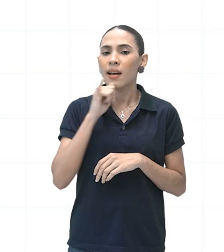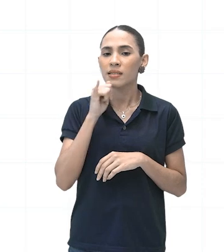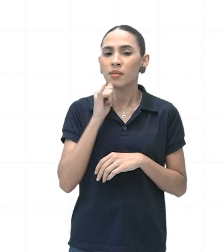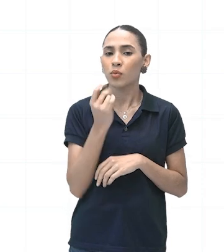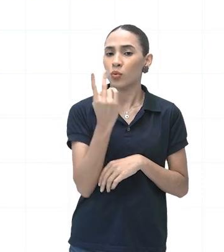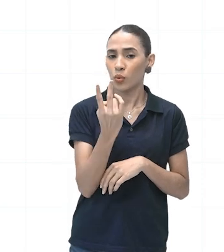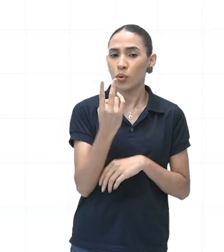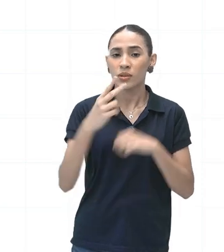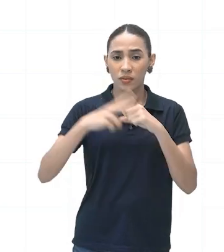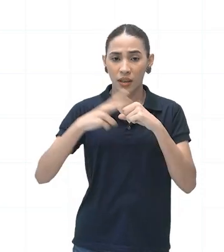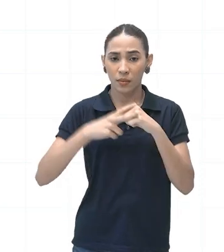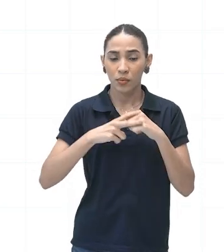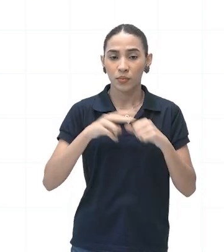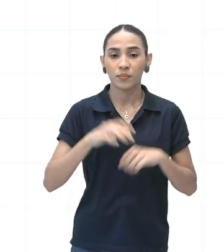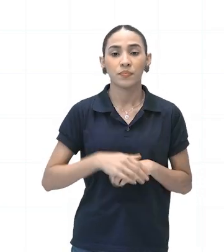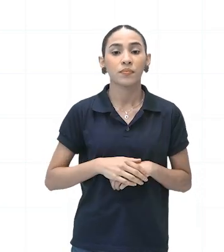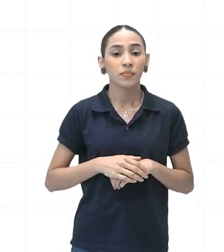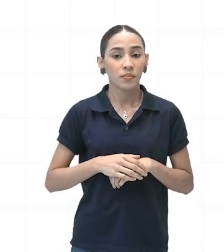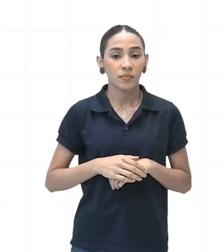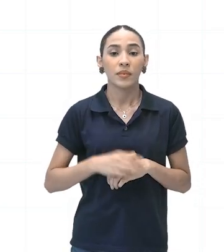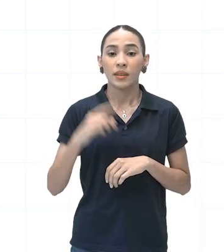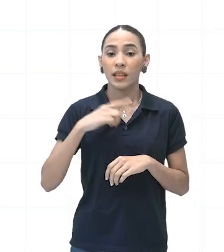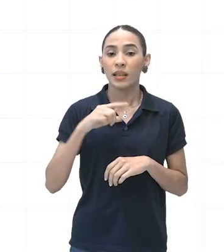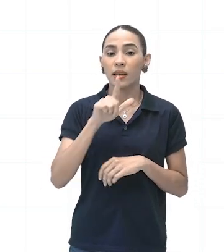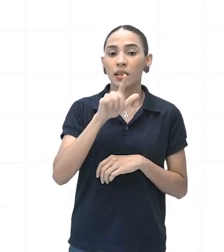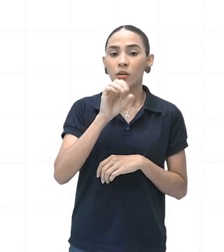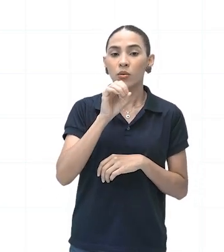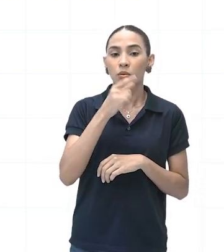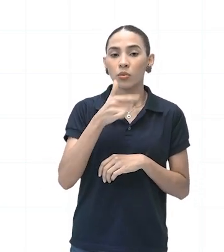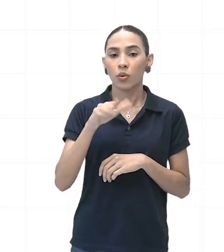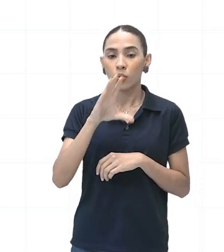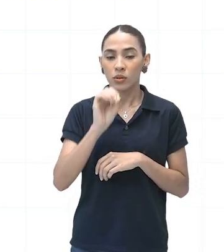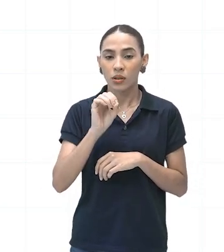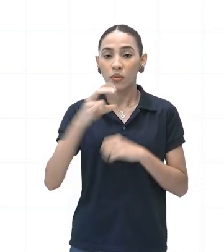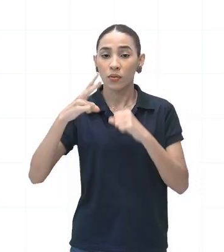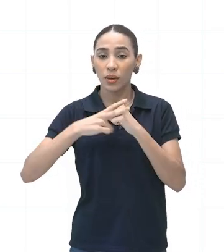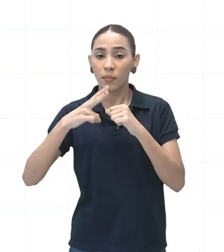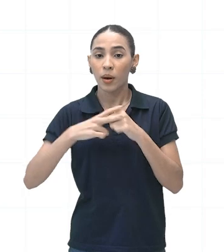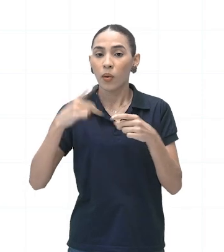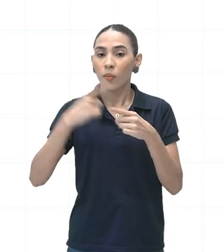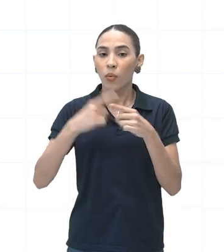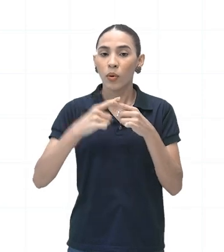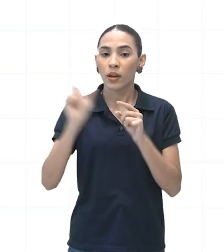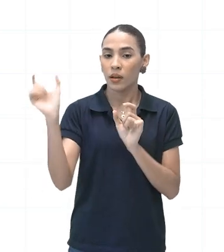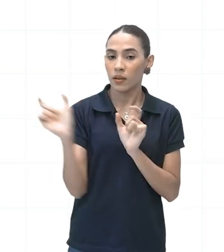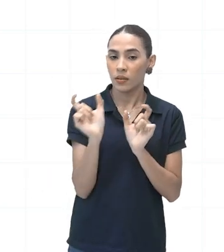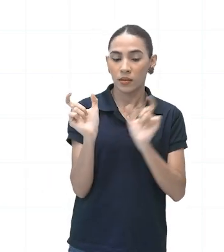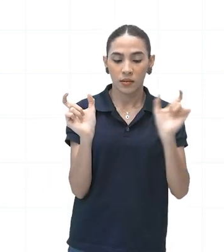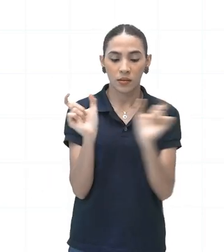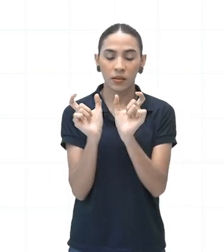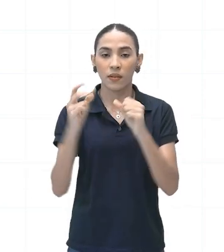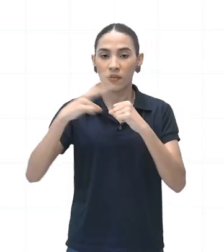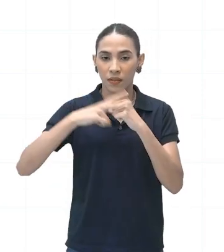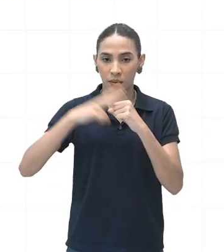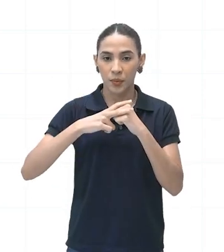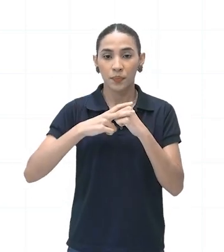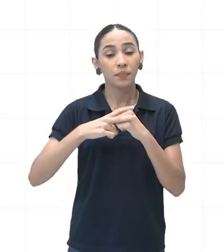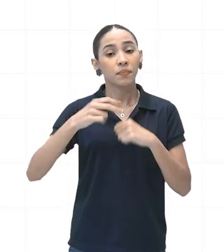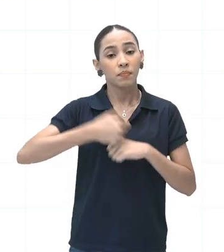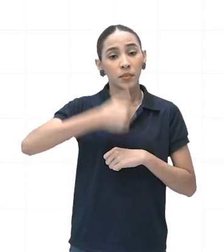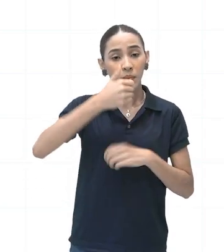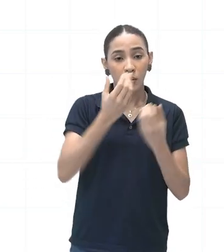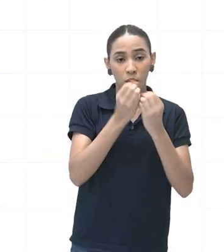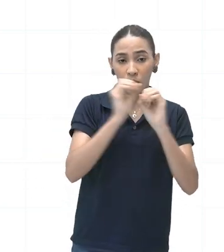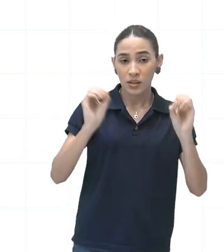eu tenho dois verbos. Na verdade, eu tenho uma locução verbal, porque um desses verbos está ao lado do outro. Então, eu tenho a minha primeira oração.